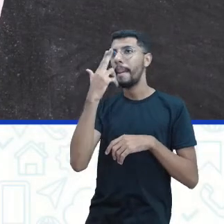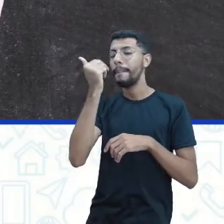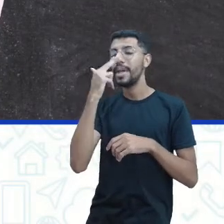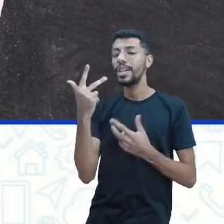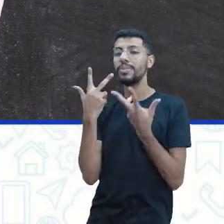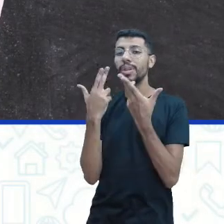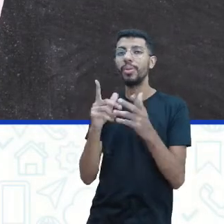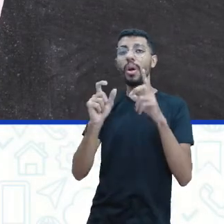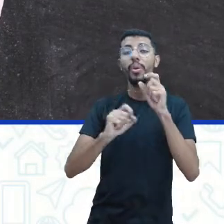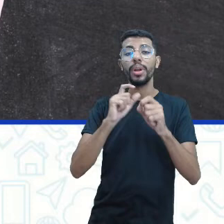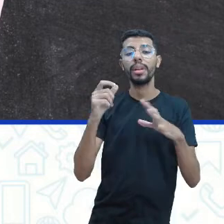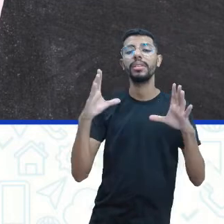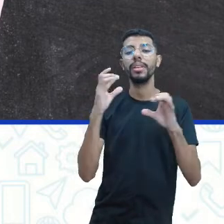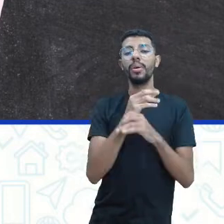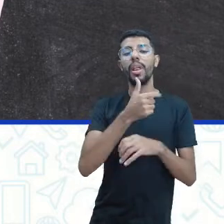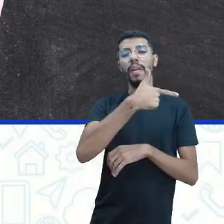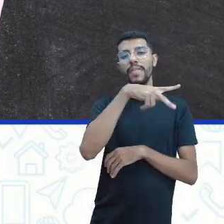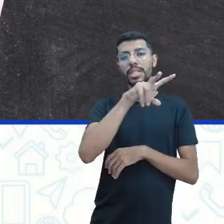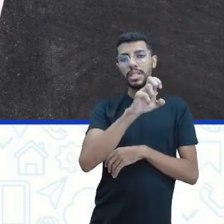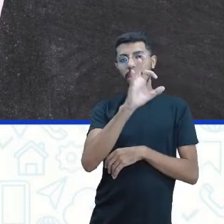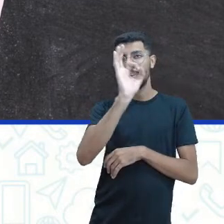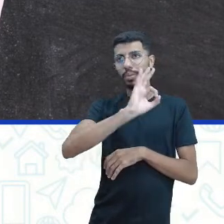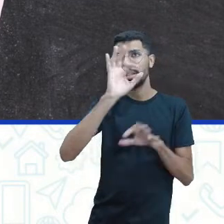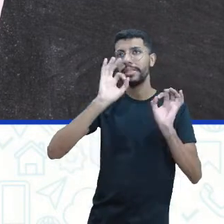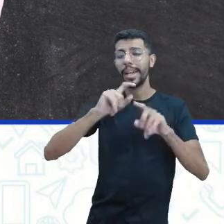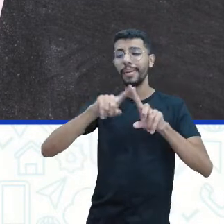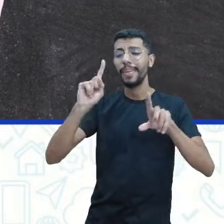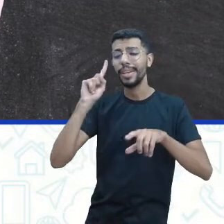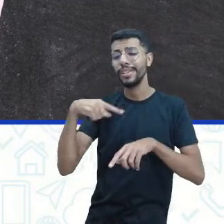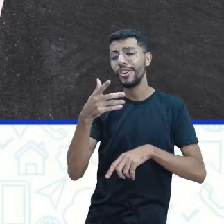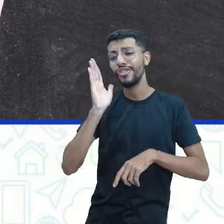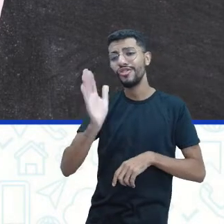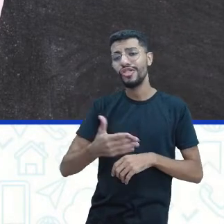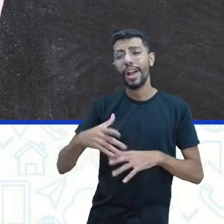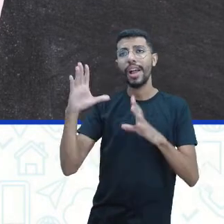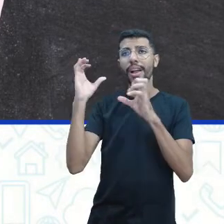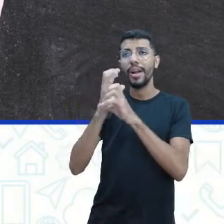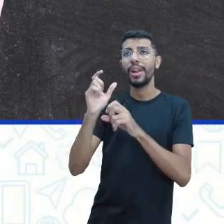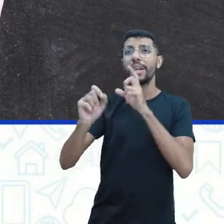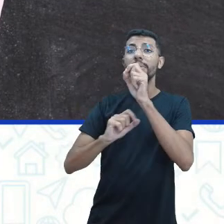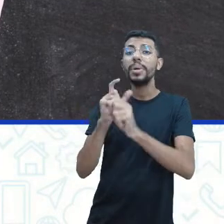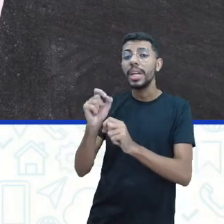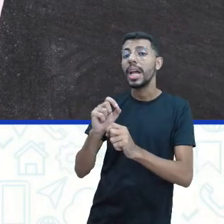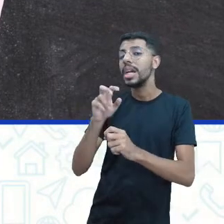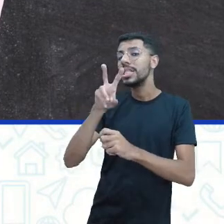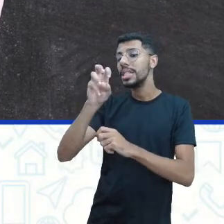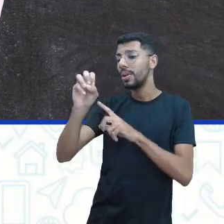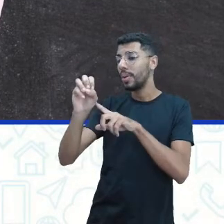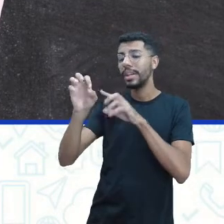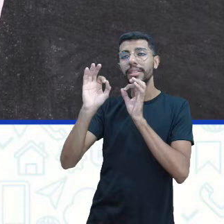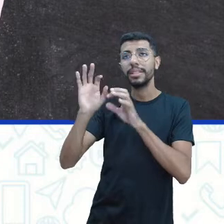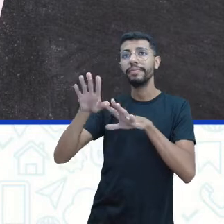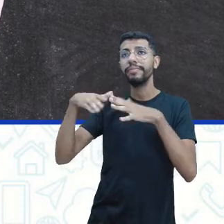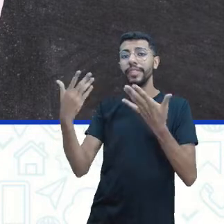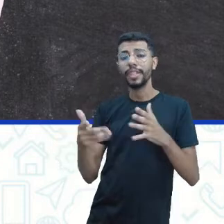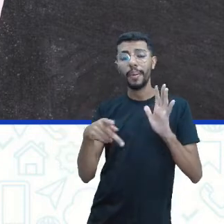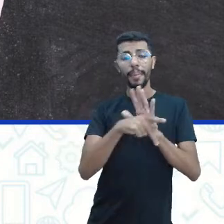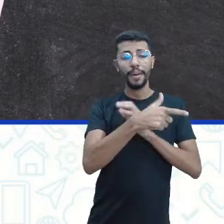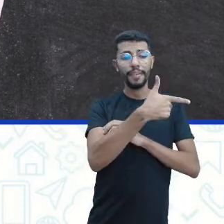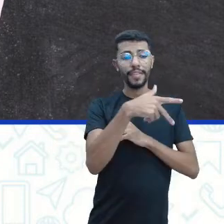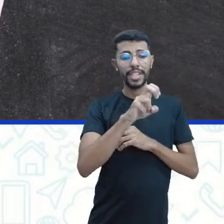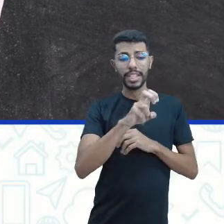calcular 25% dele, tá certo? Mas aí a gente já tinha calculado 50% que para calcular 25%, a gente